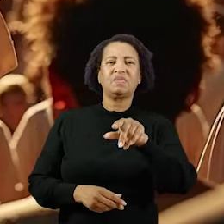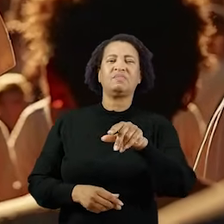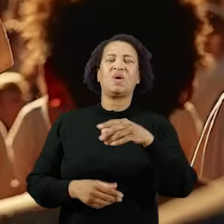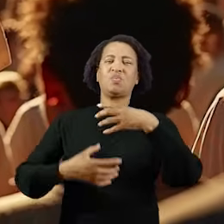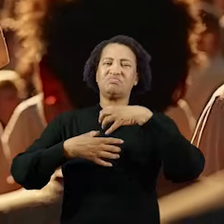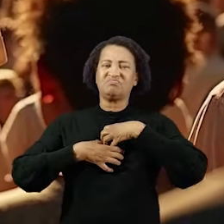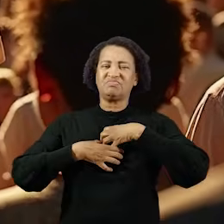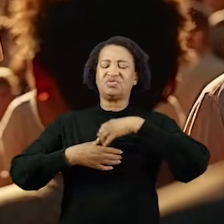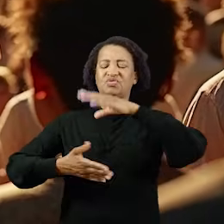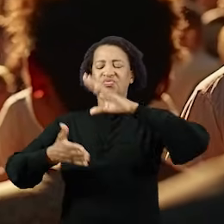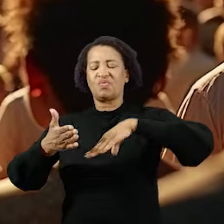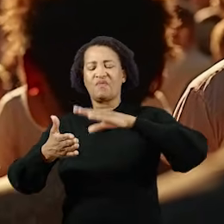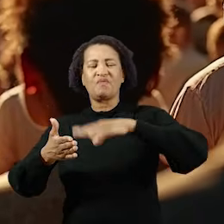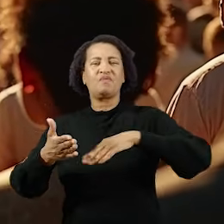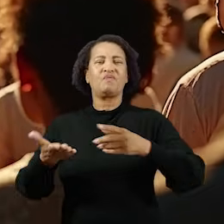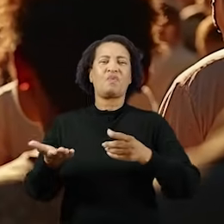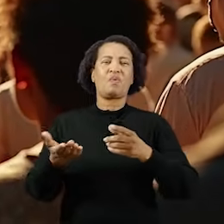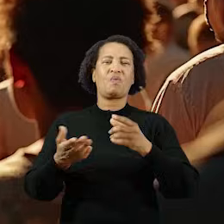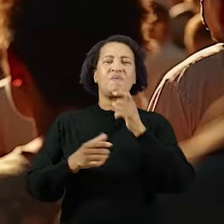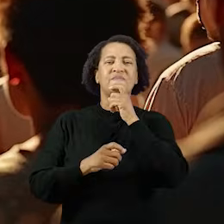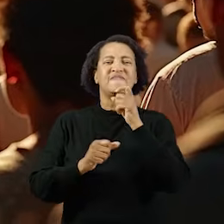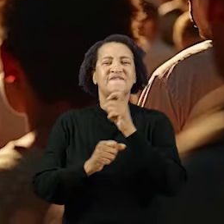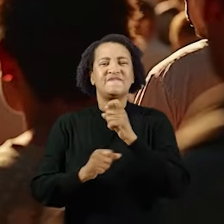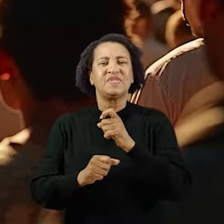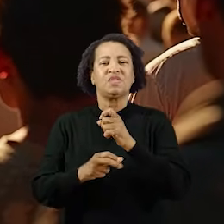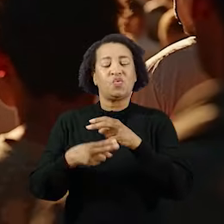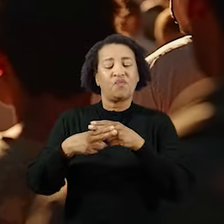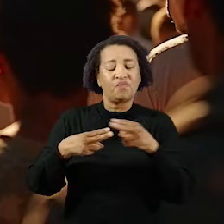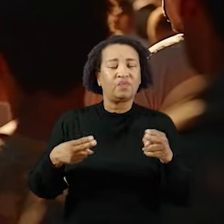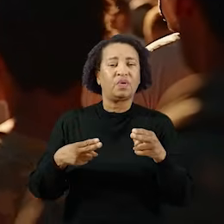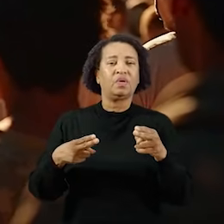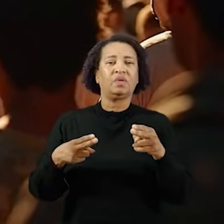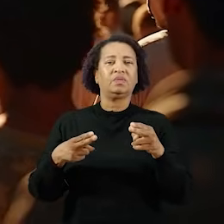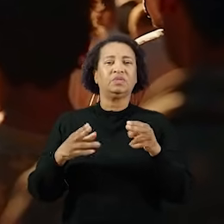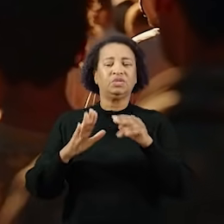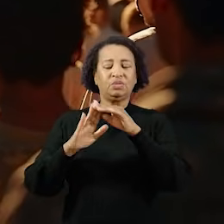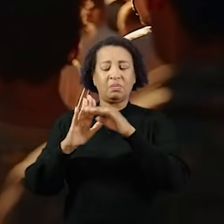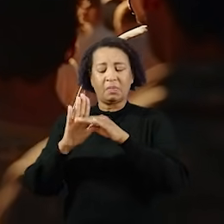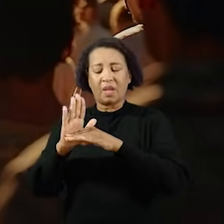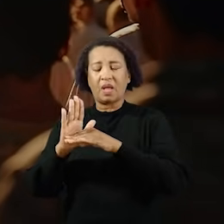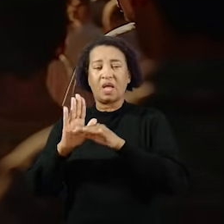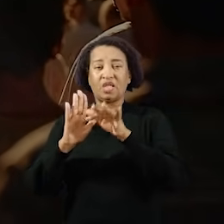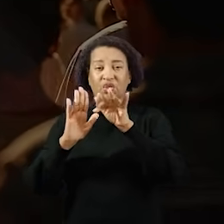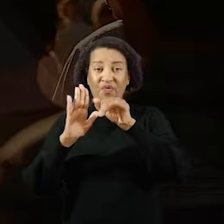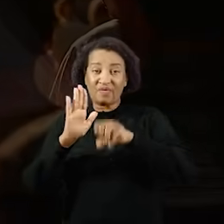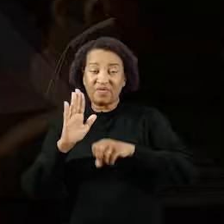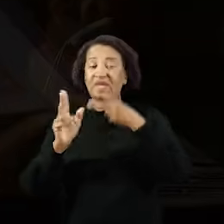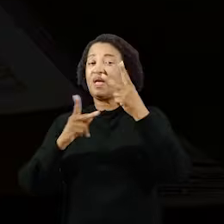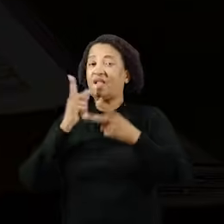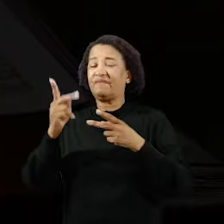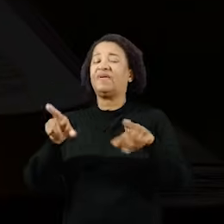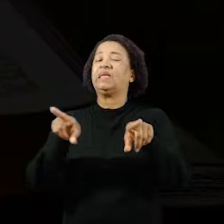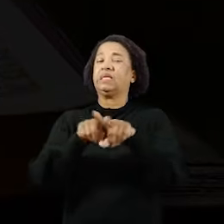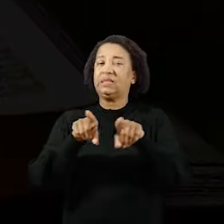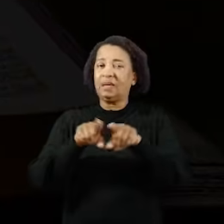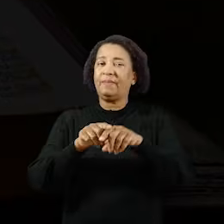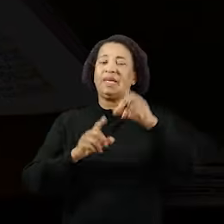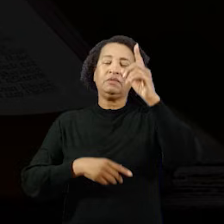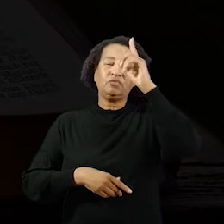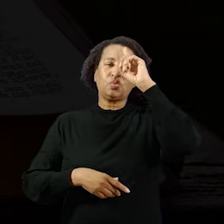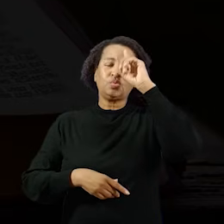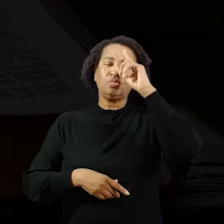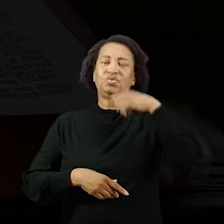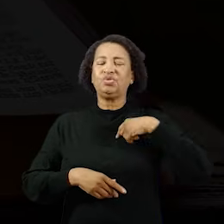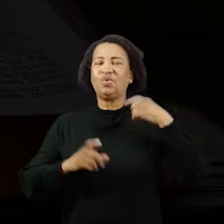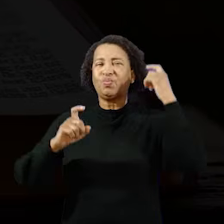passado fome, sede, frio, nudez. No final da lista ele acrescenta: além disso, enfrento